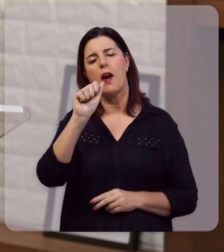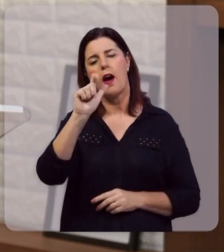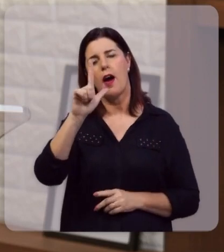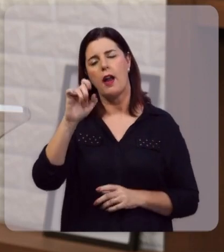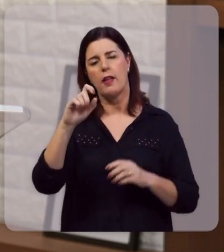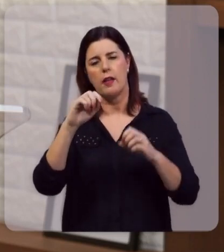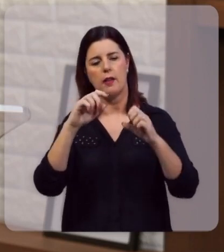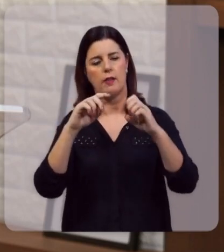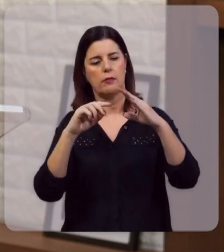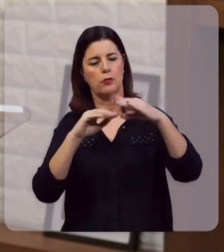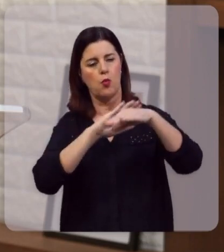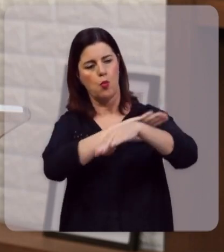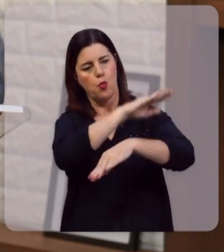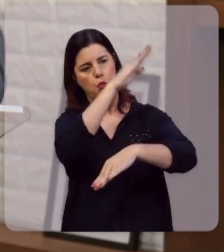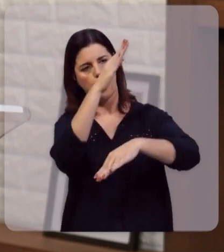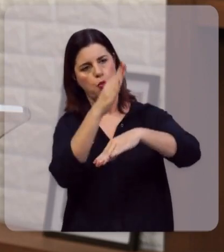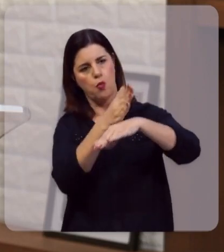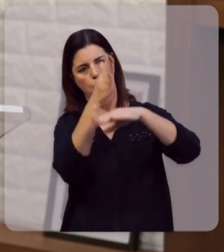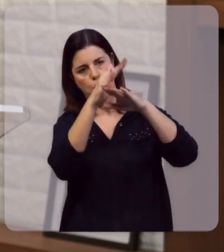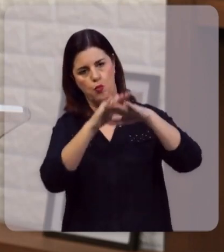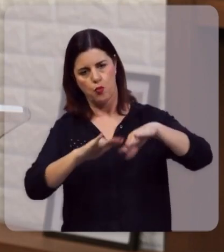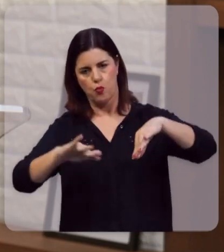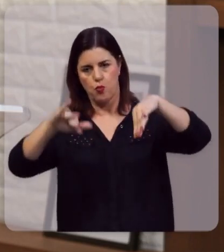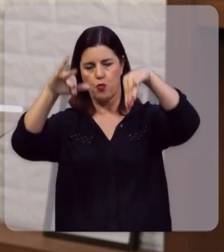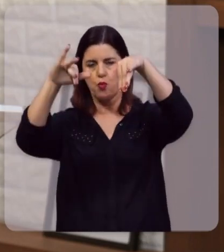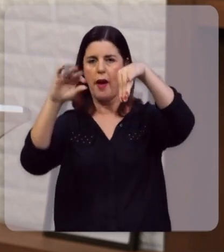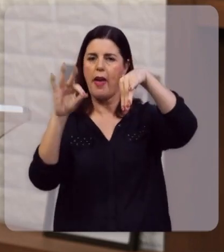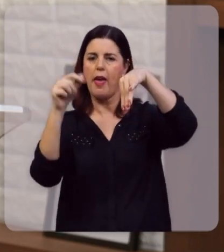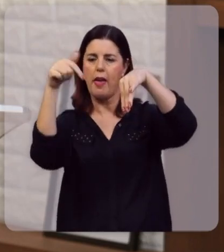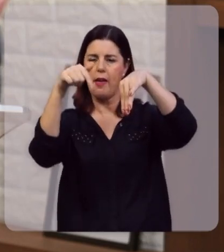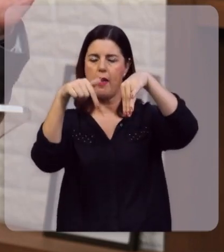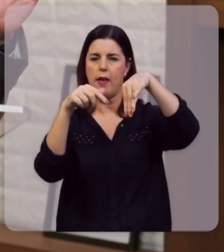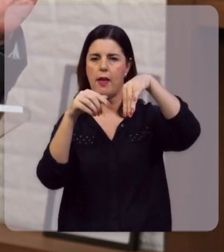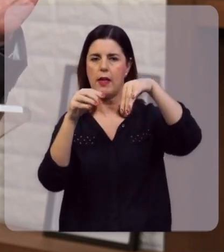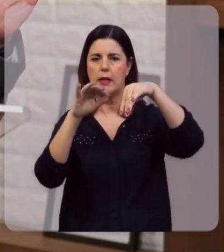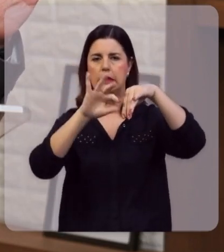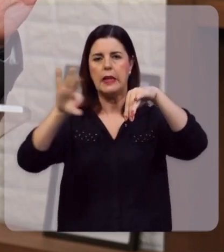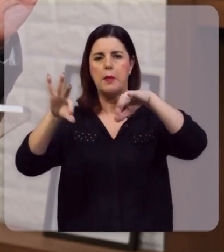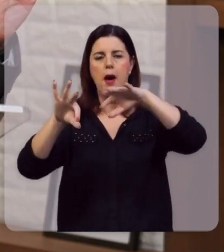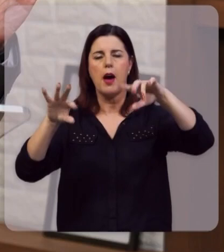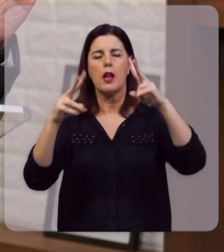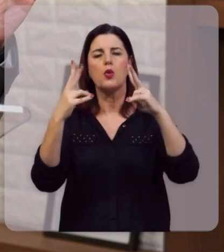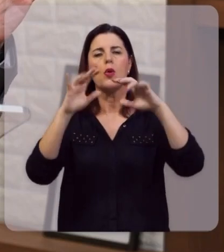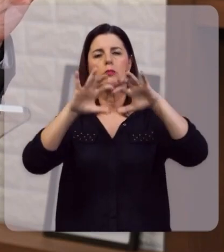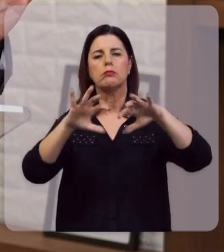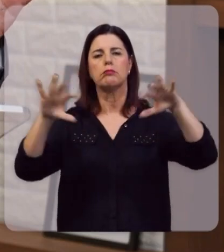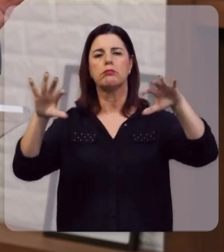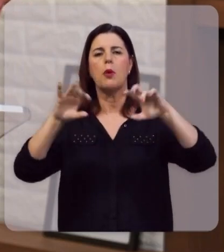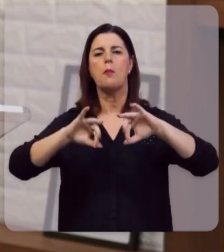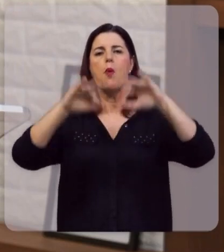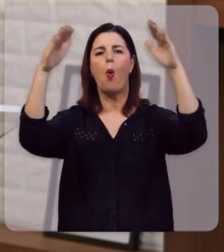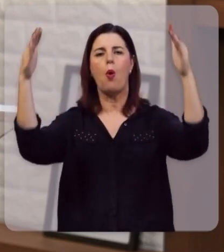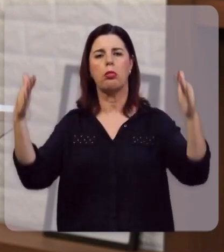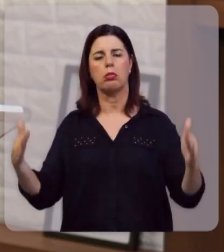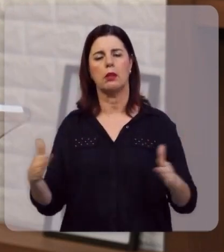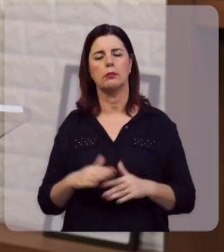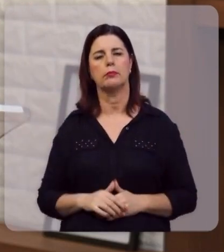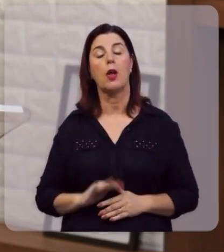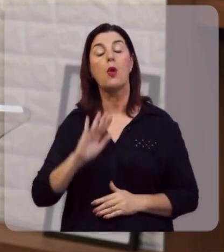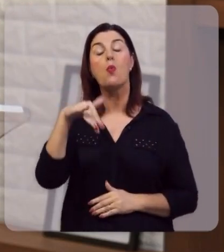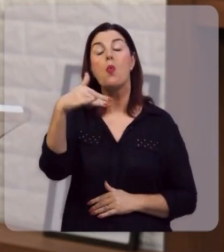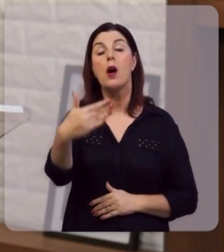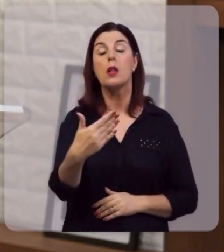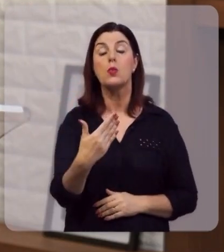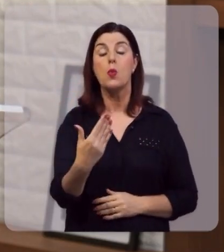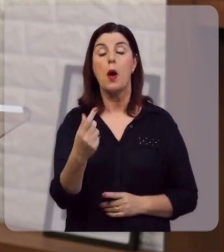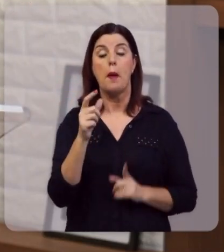uma depressão, é um buraco, separando dois montes. Quando a palavra de